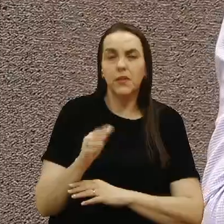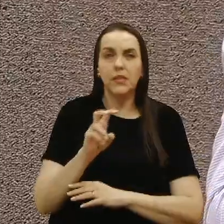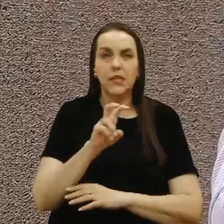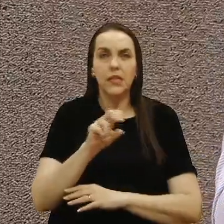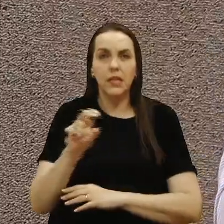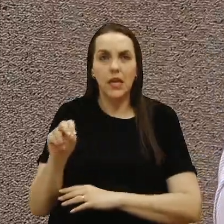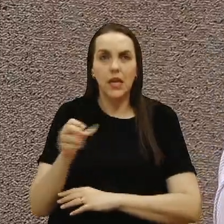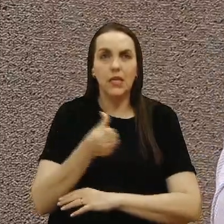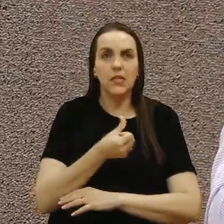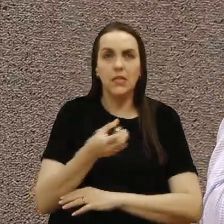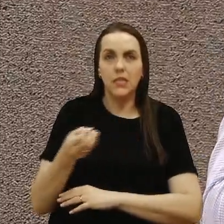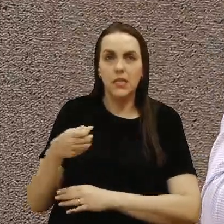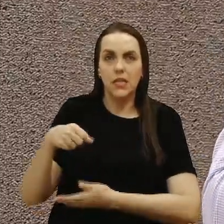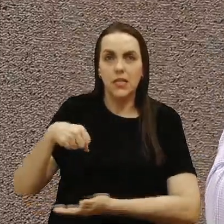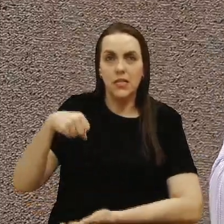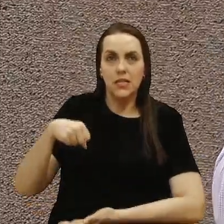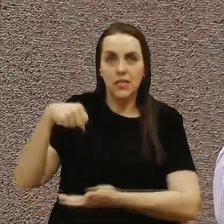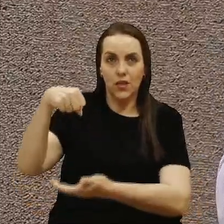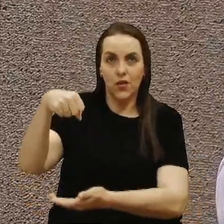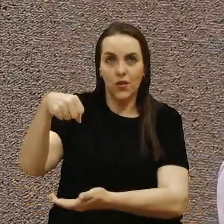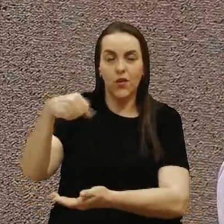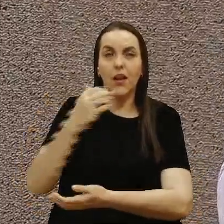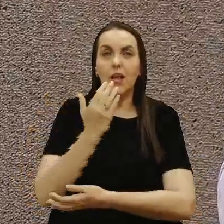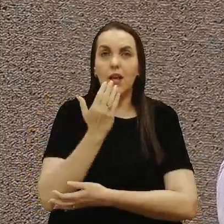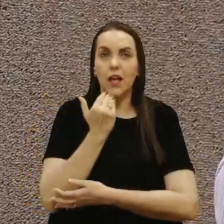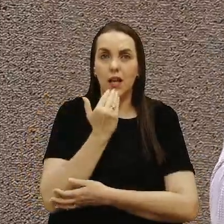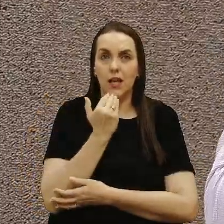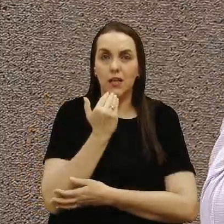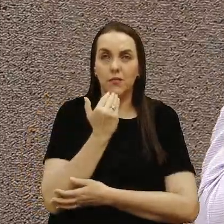600 sacolas de alimentos